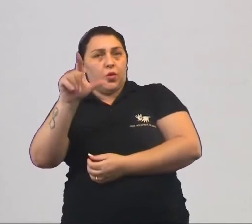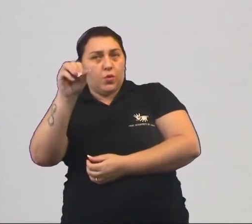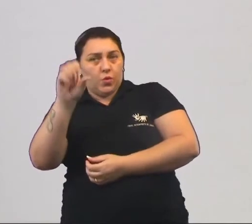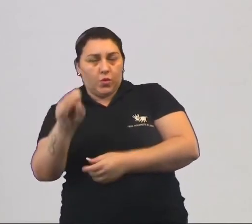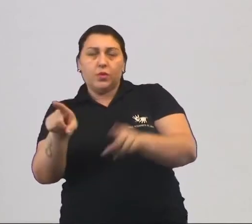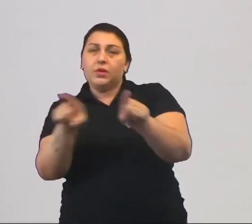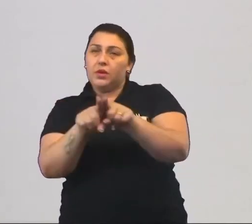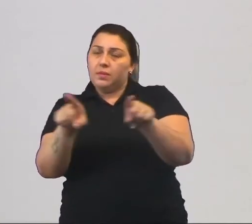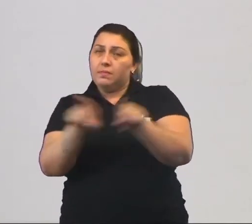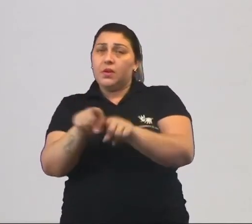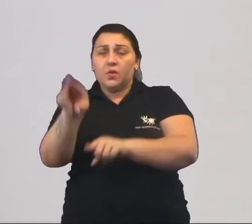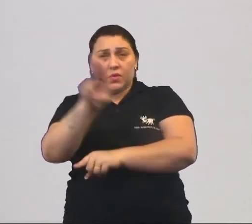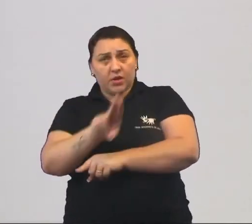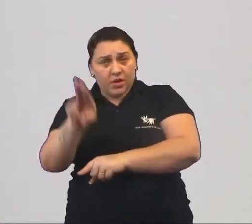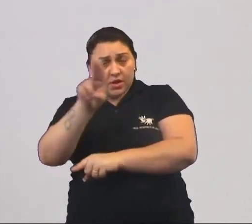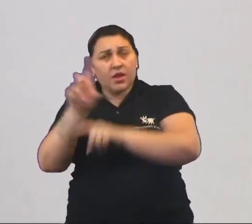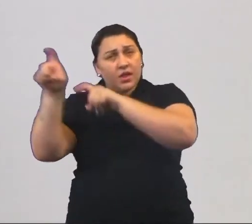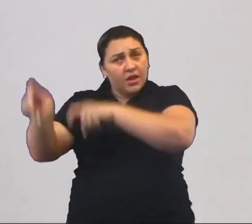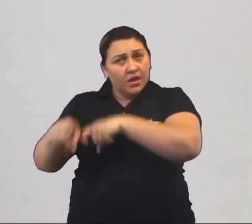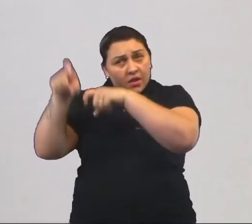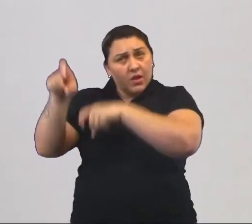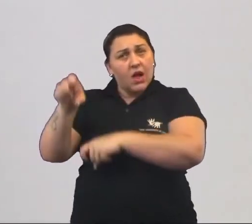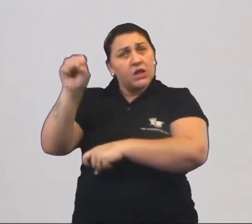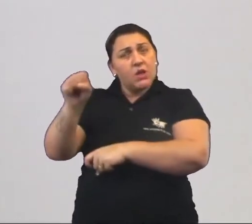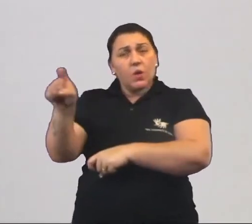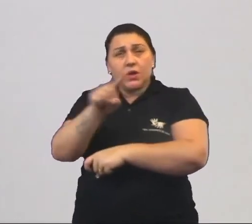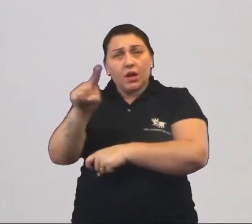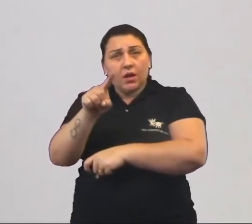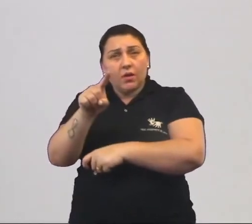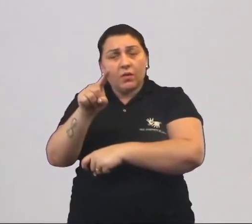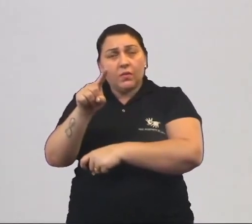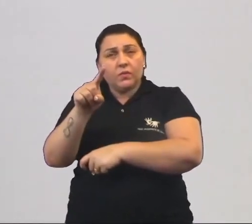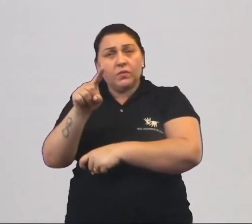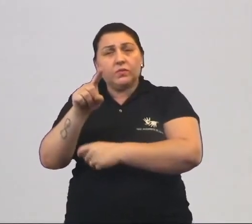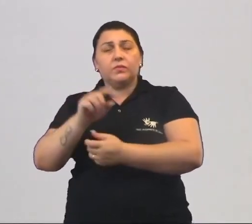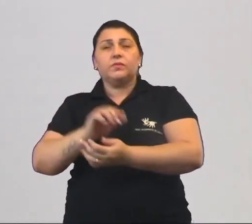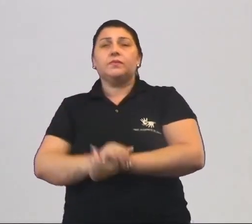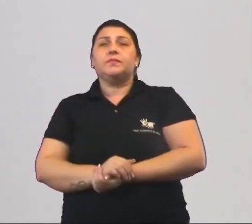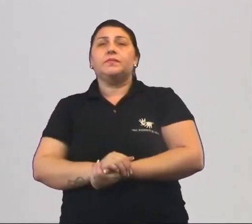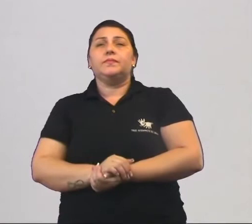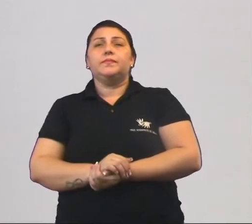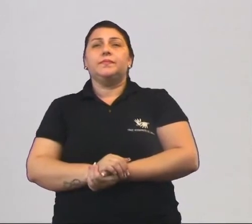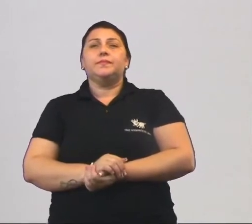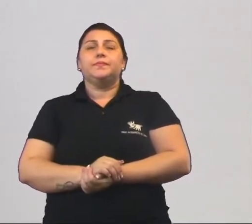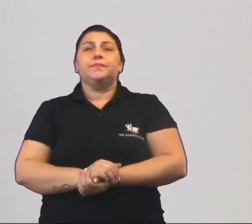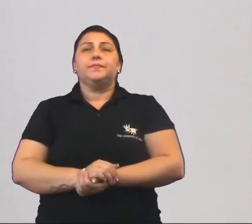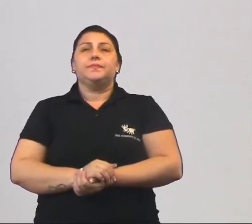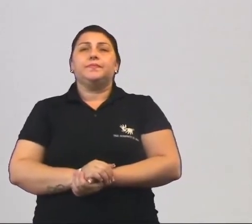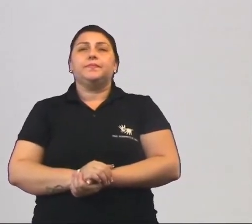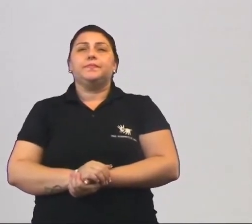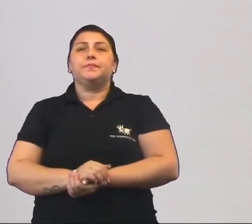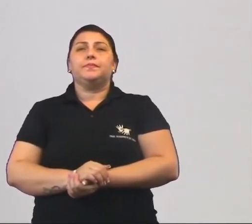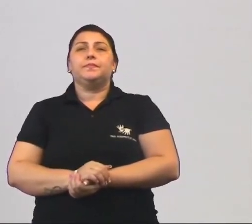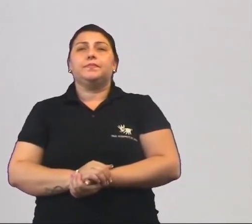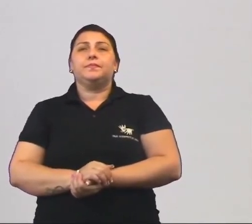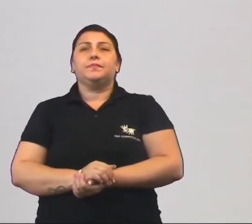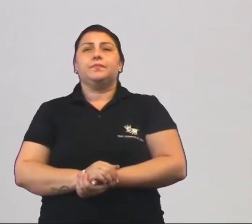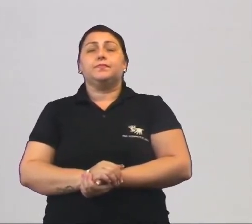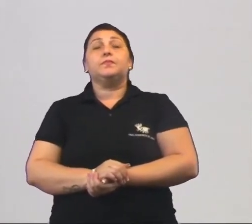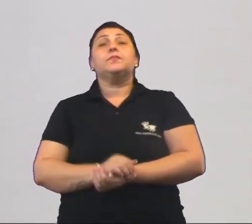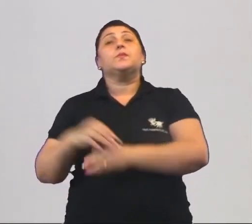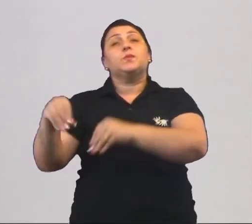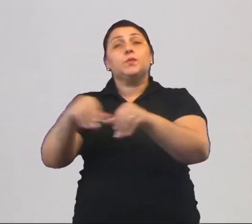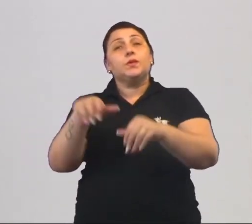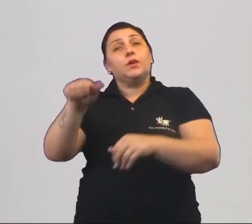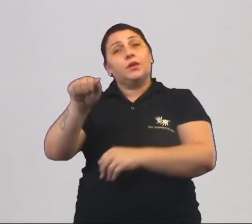é também utilizado na agricultura? Sim ou não? Nós vimos solos que são utilizados e solos que não são propícios para a agricultura. O